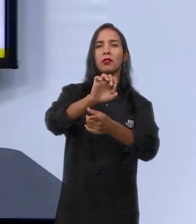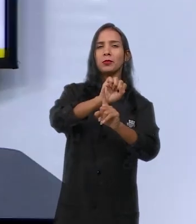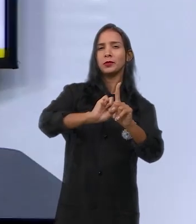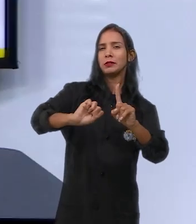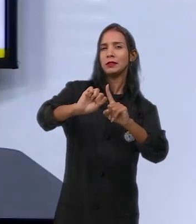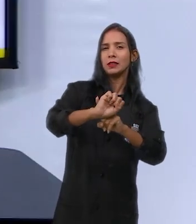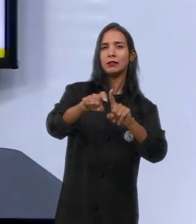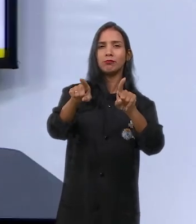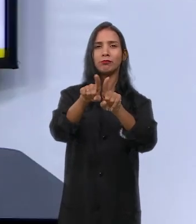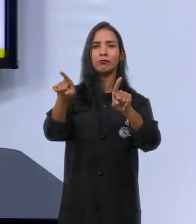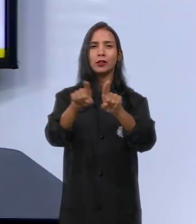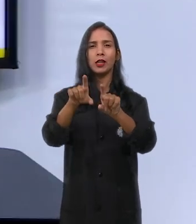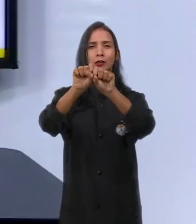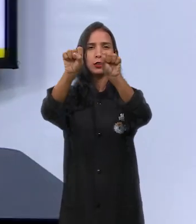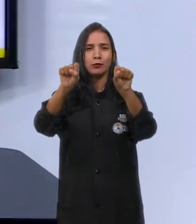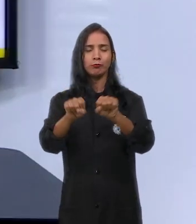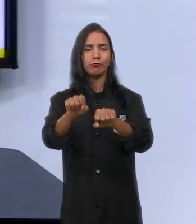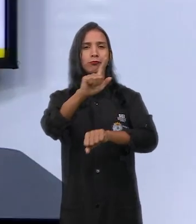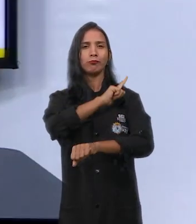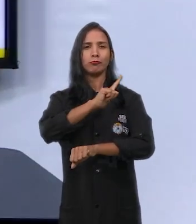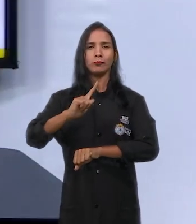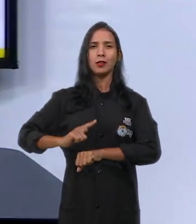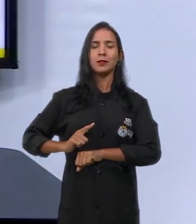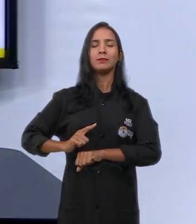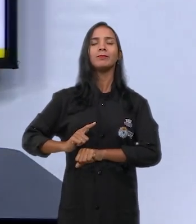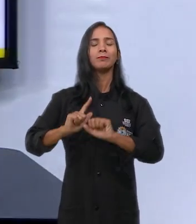de governo. Que bom.